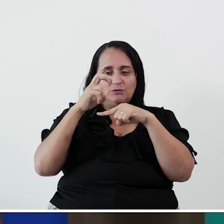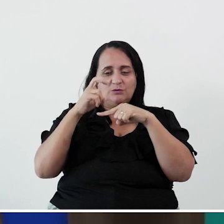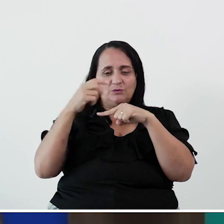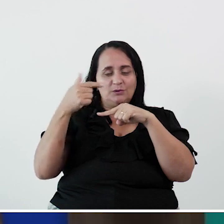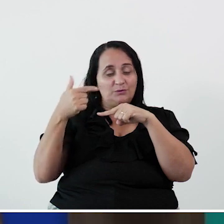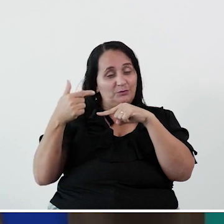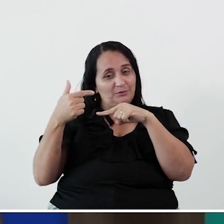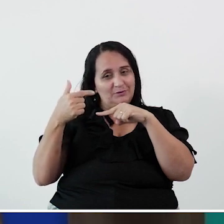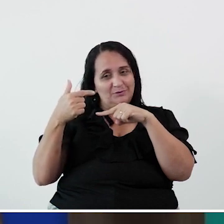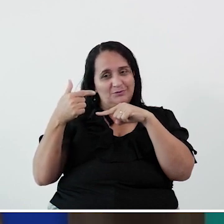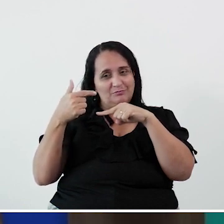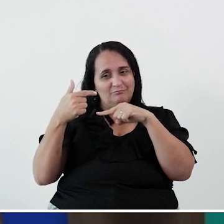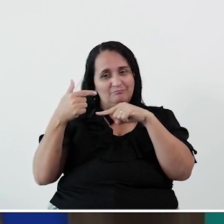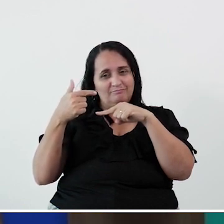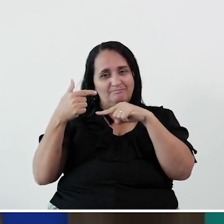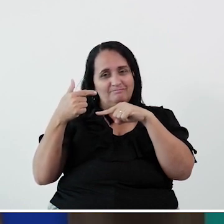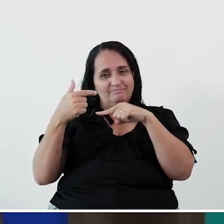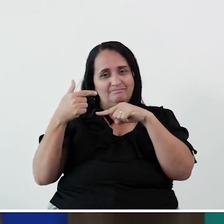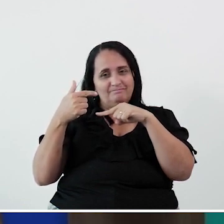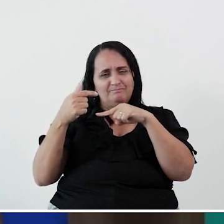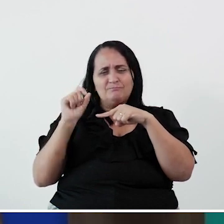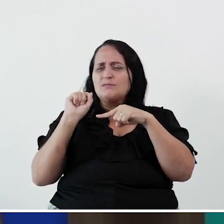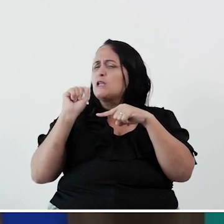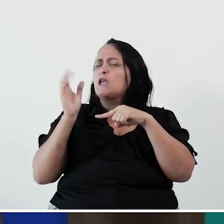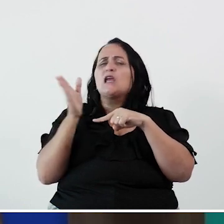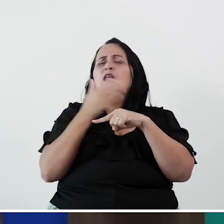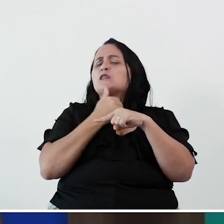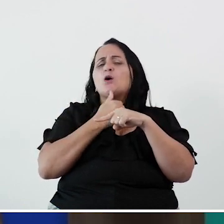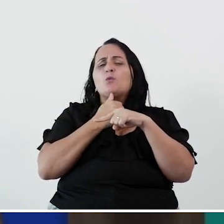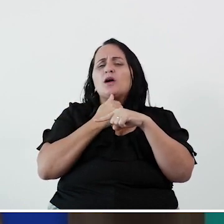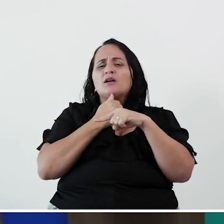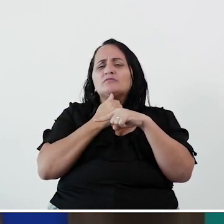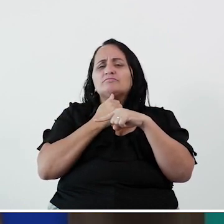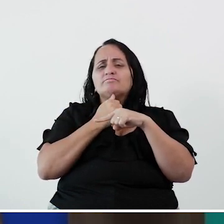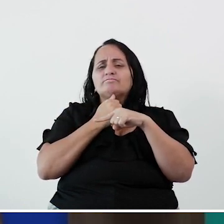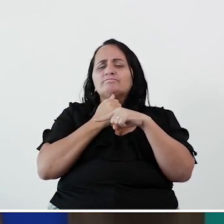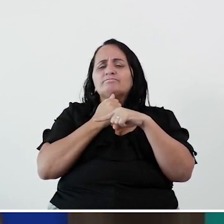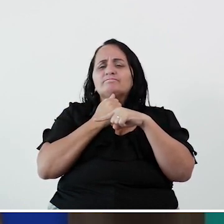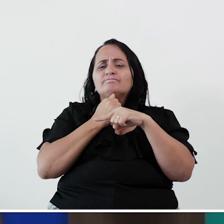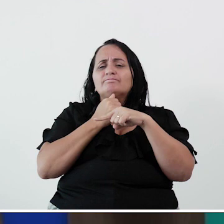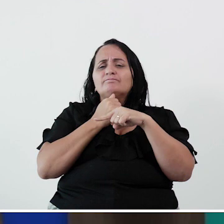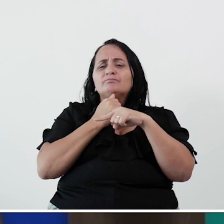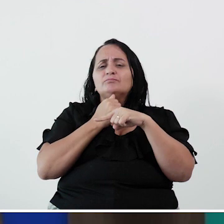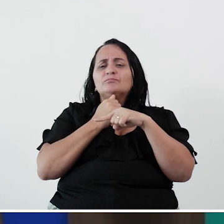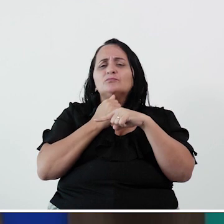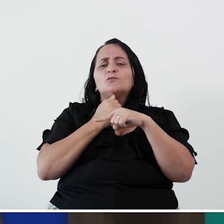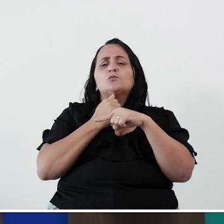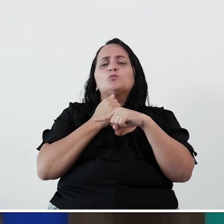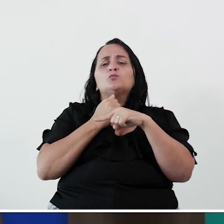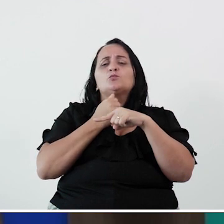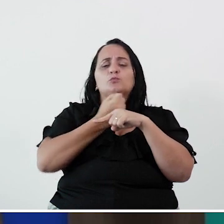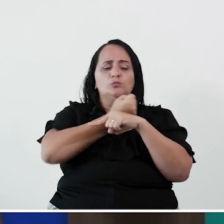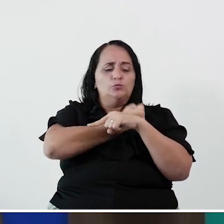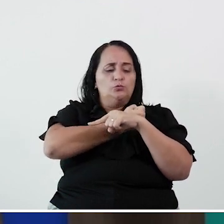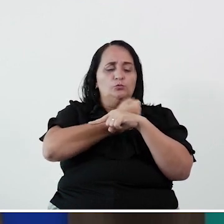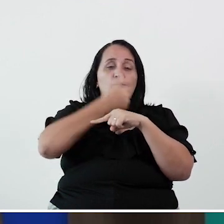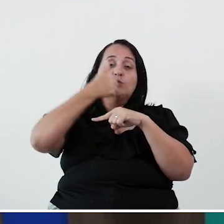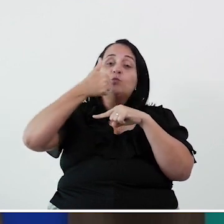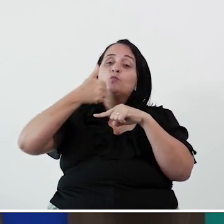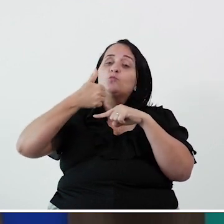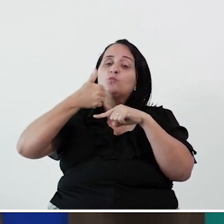2152. Quem não é do período? Quem não é do período é o número 1.